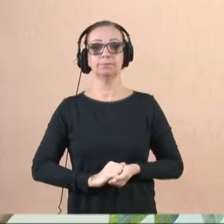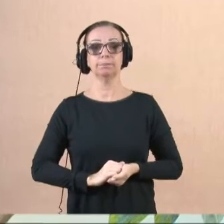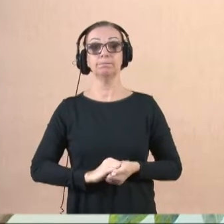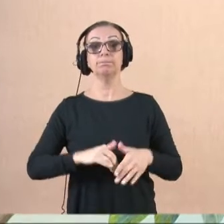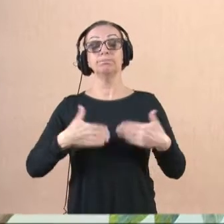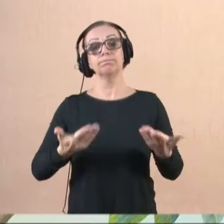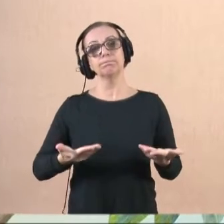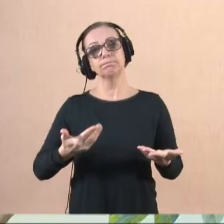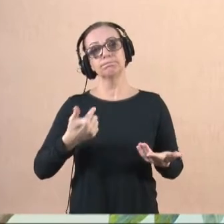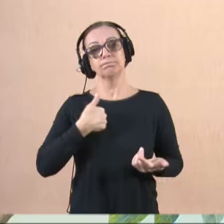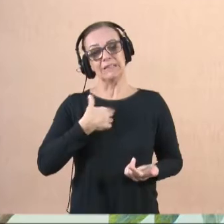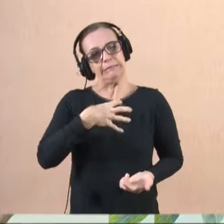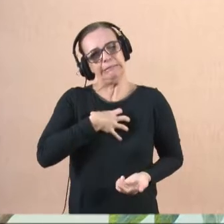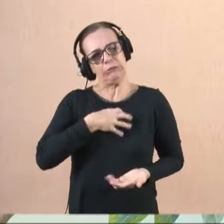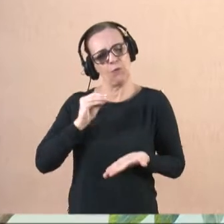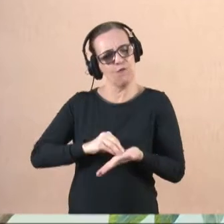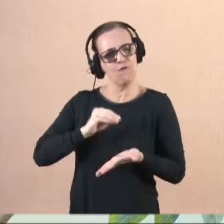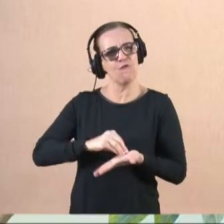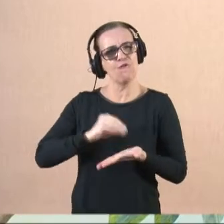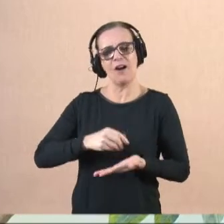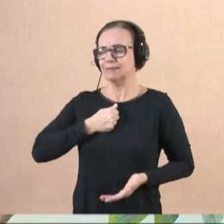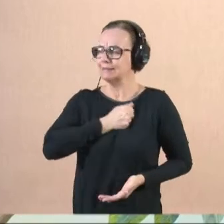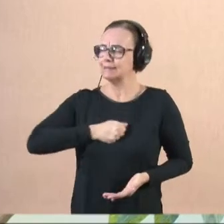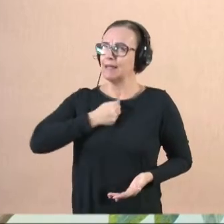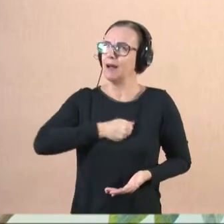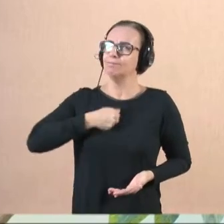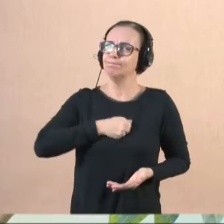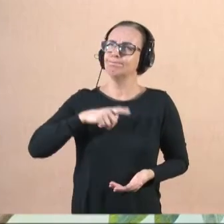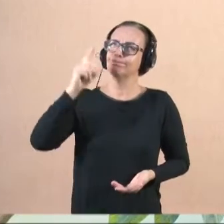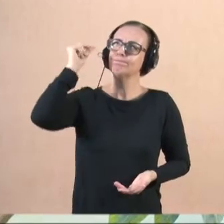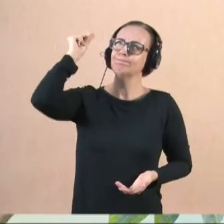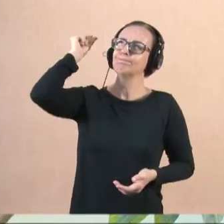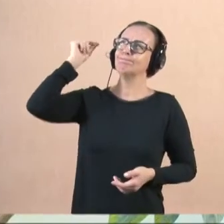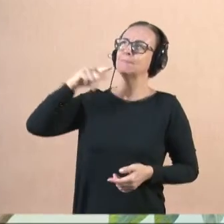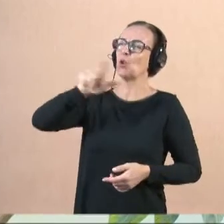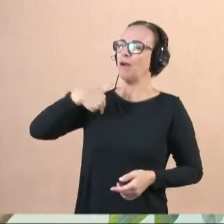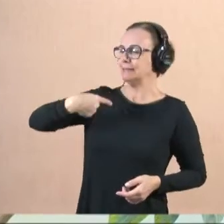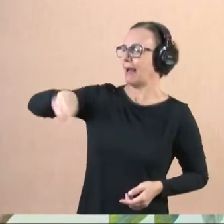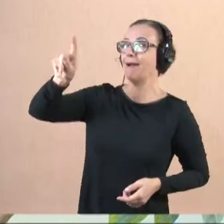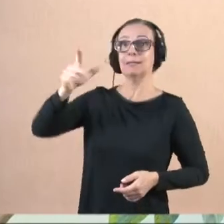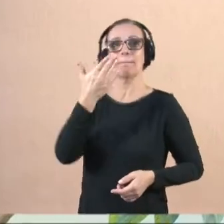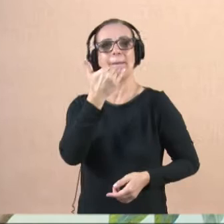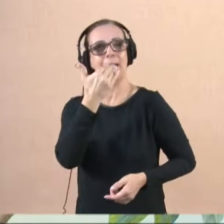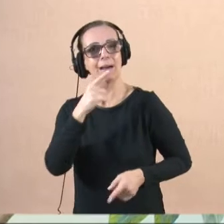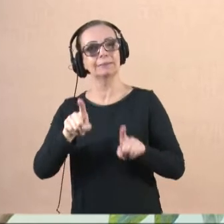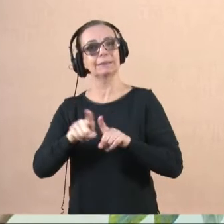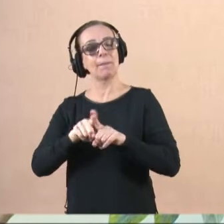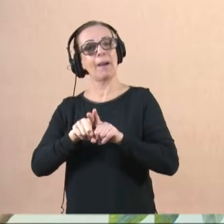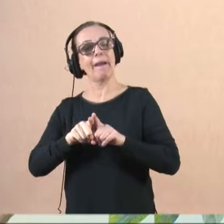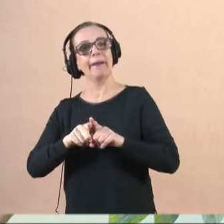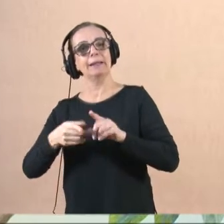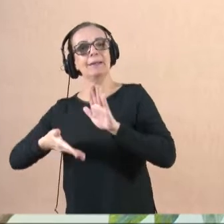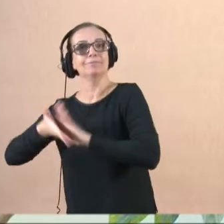eu sinto falta que saudade daqueles tempos de poder sair para almoçar e jantar com os amigos